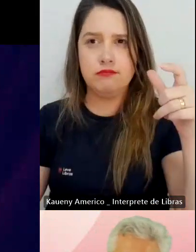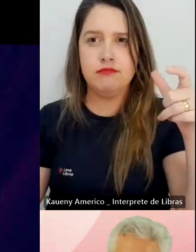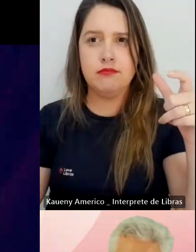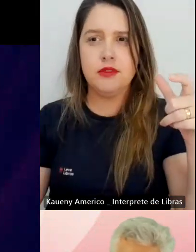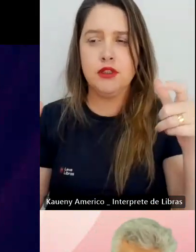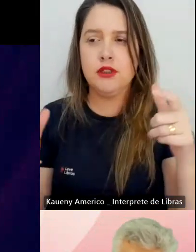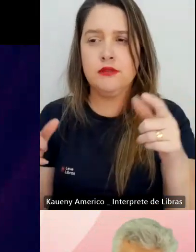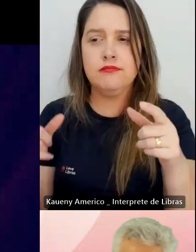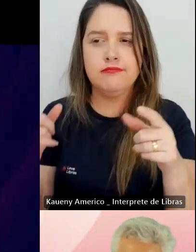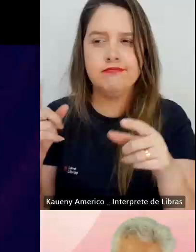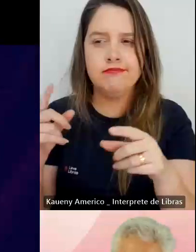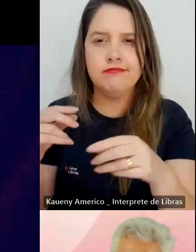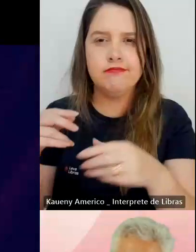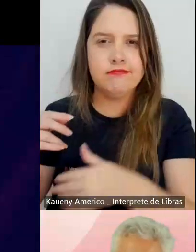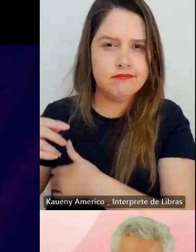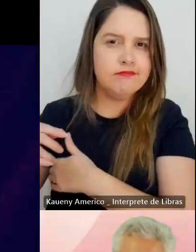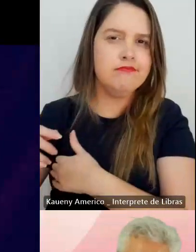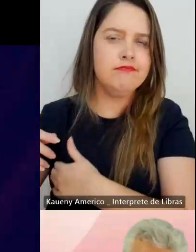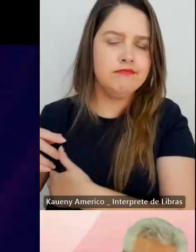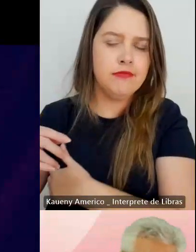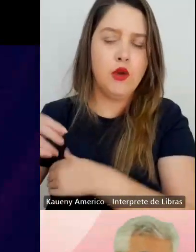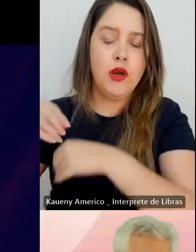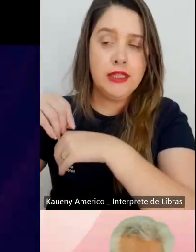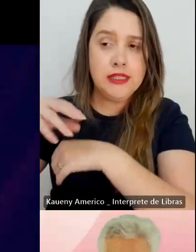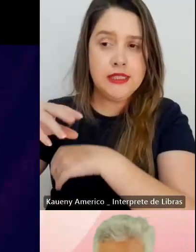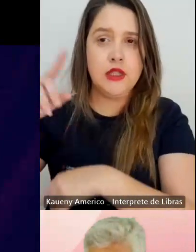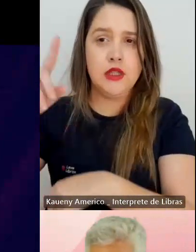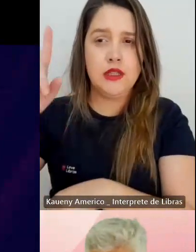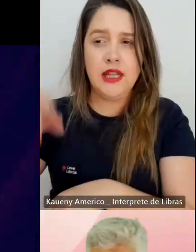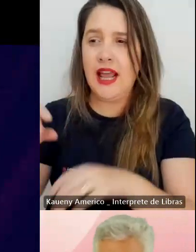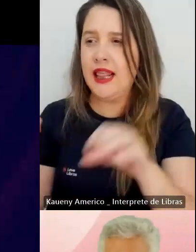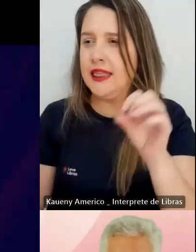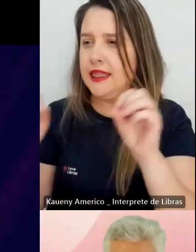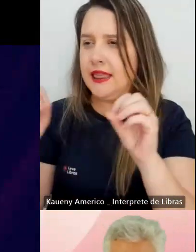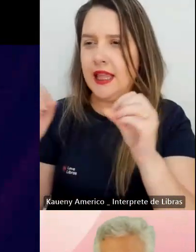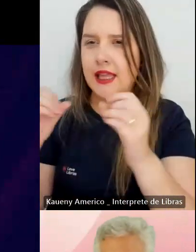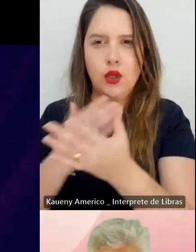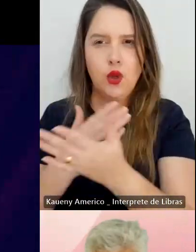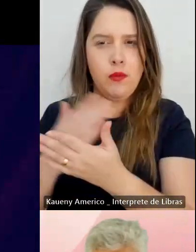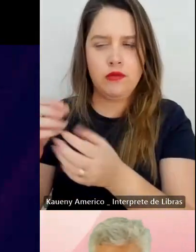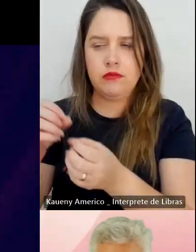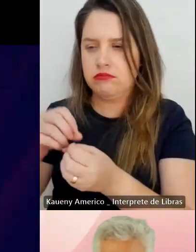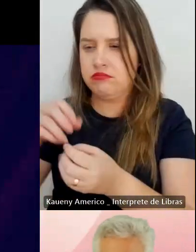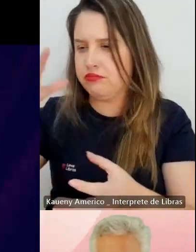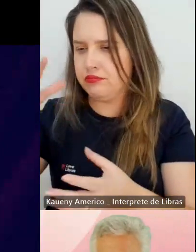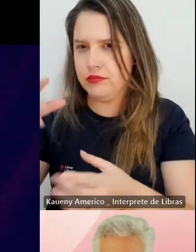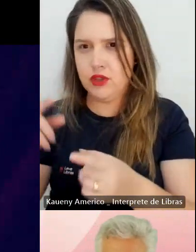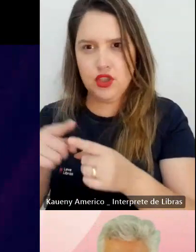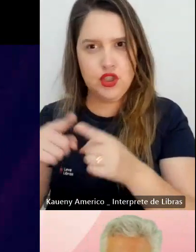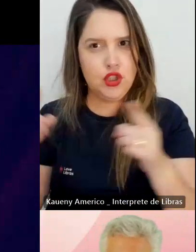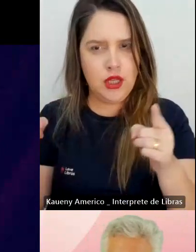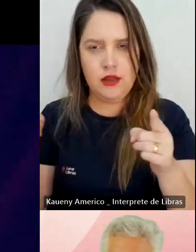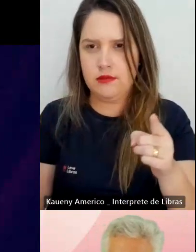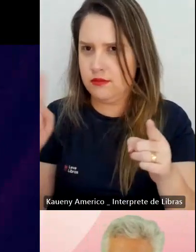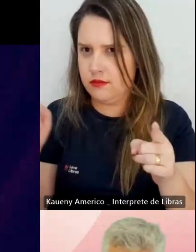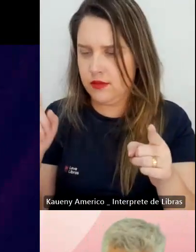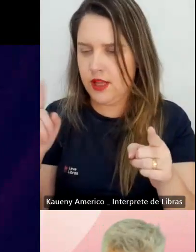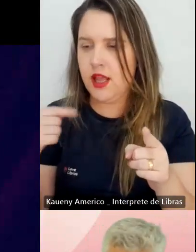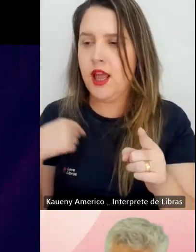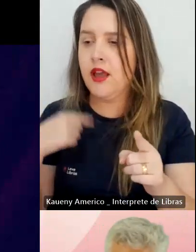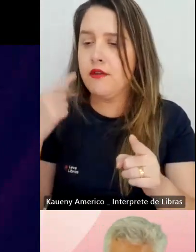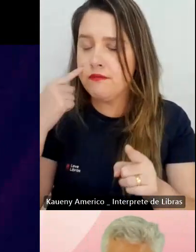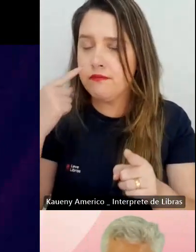tudo. Então a orientação é: nada começa de repente desse tamanho gigante. Então quando a gente vai dedilhar, eu